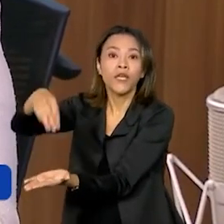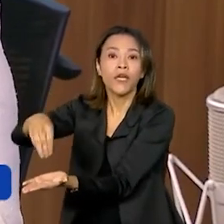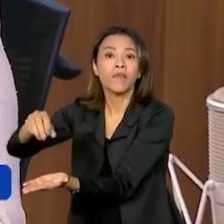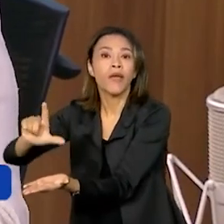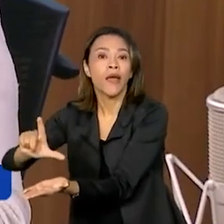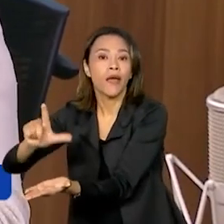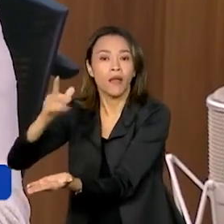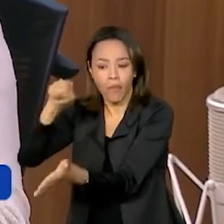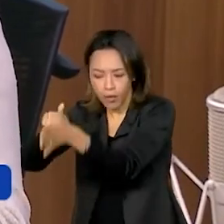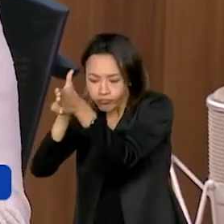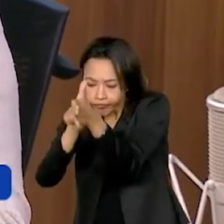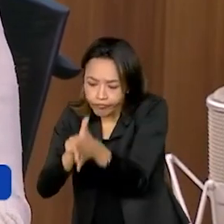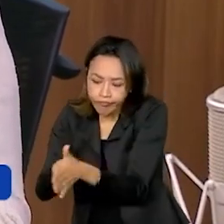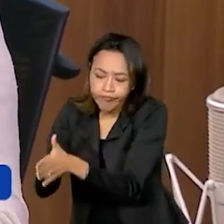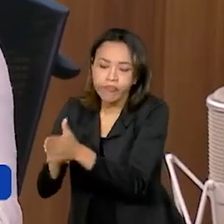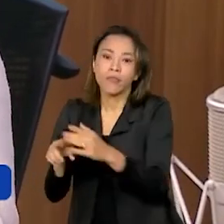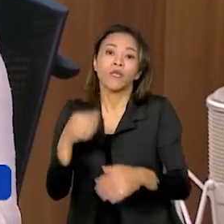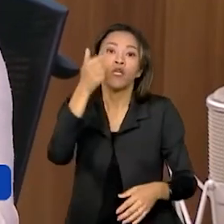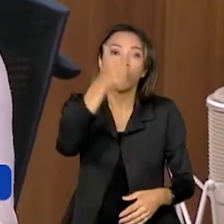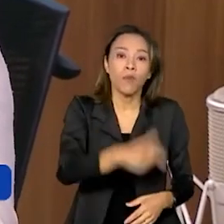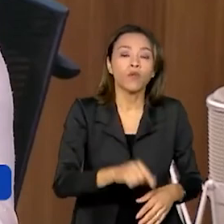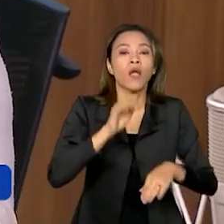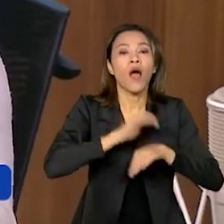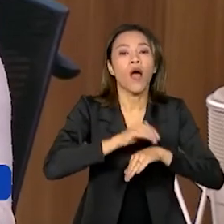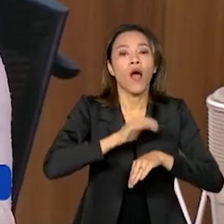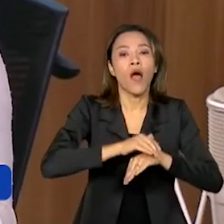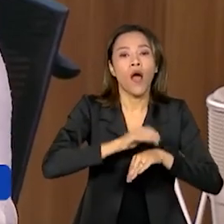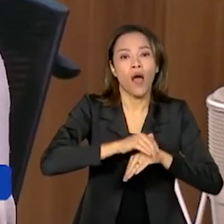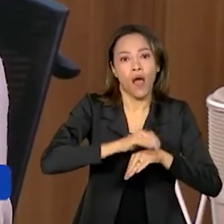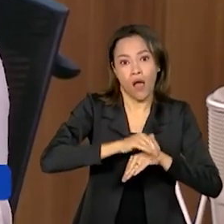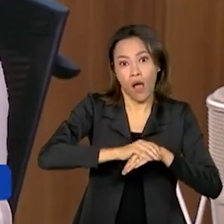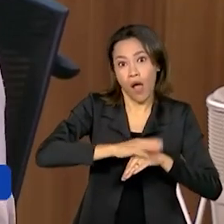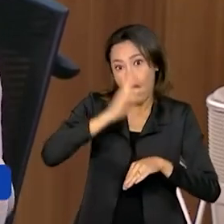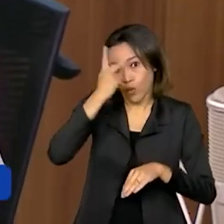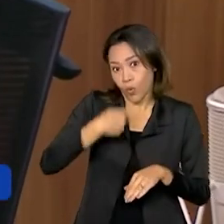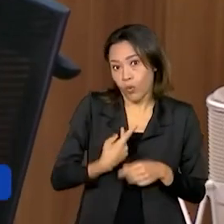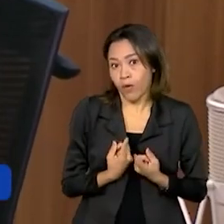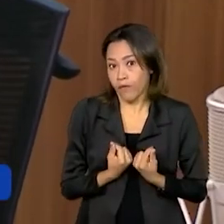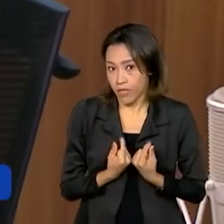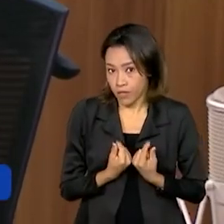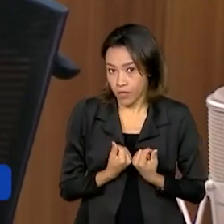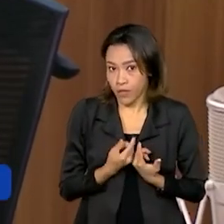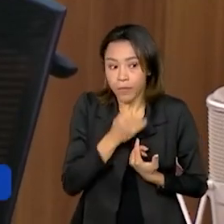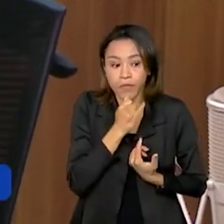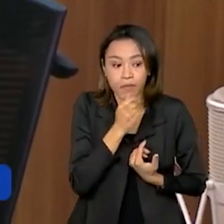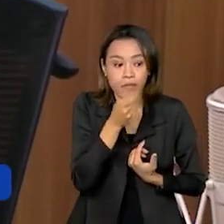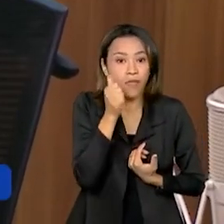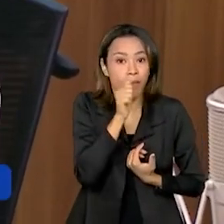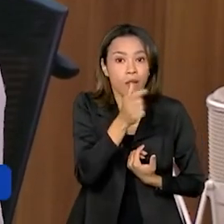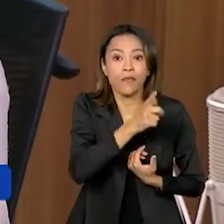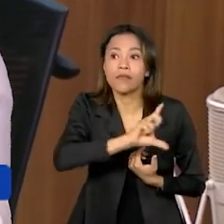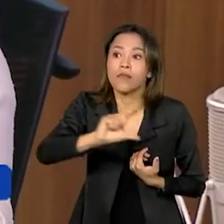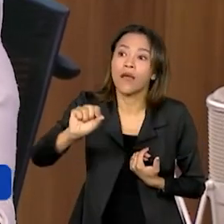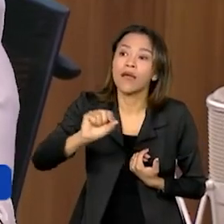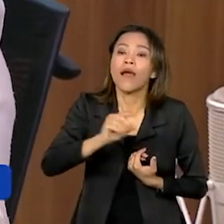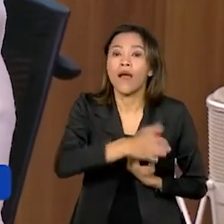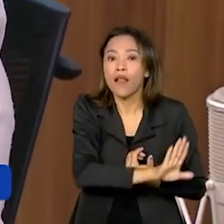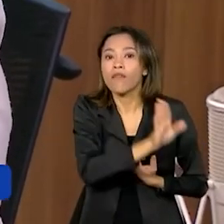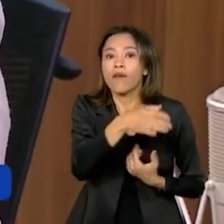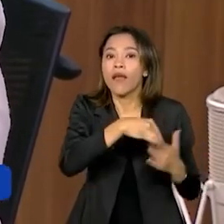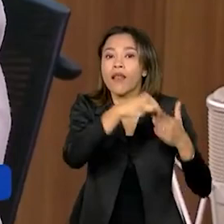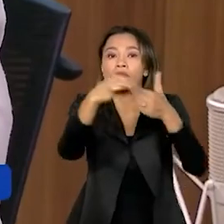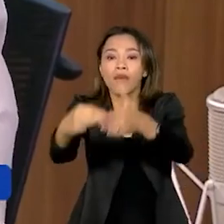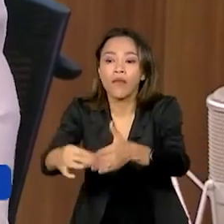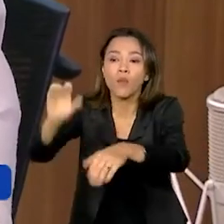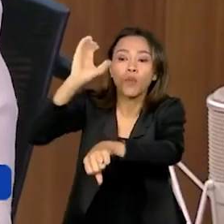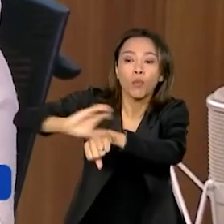questão da autonomia econômica. Então, a mulher, se ela não tem qualificação, ela vai sair de lá para fazer um curso de qualificação. Se ela